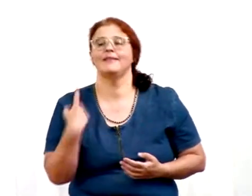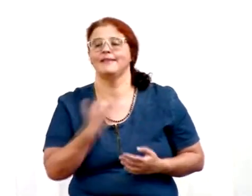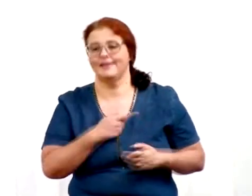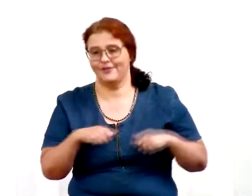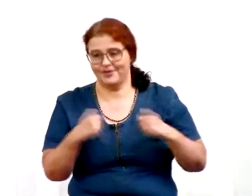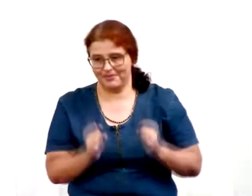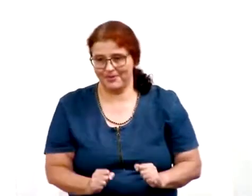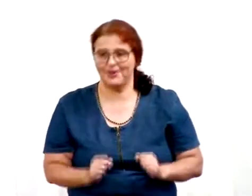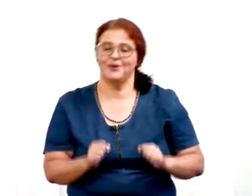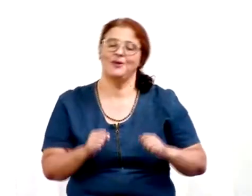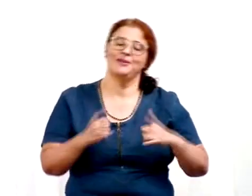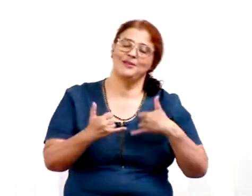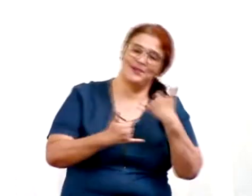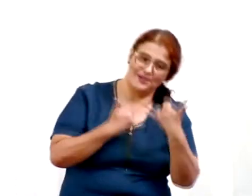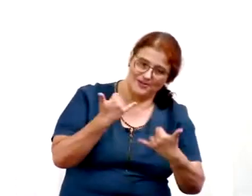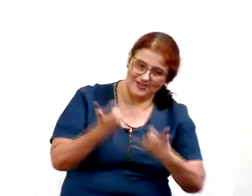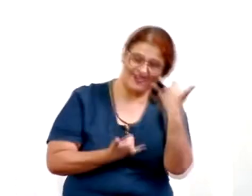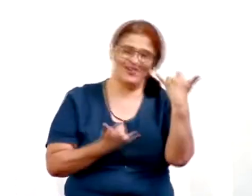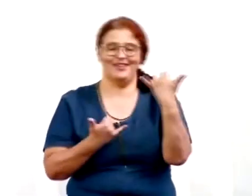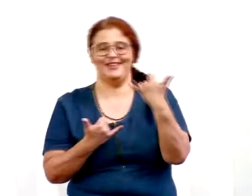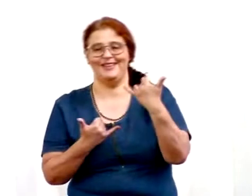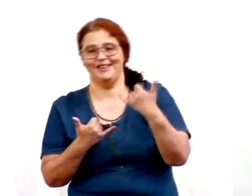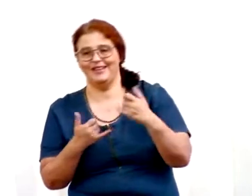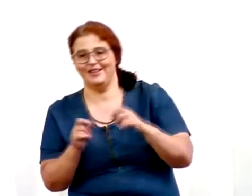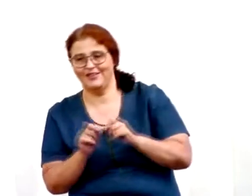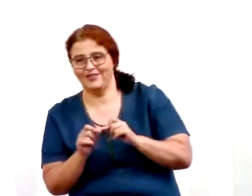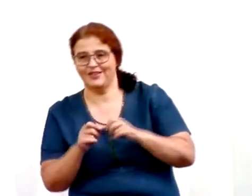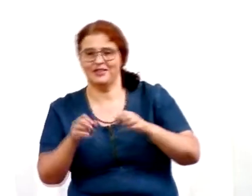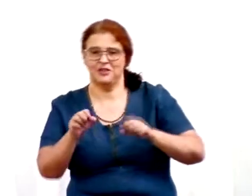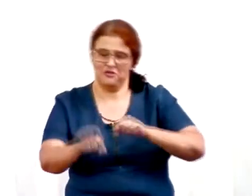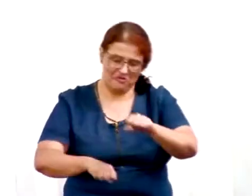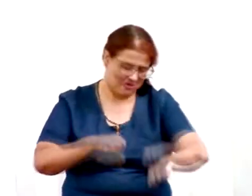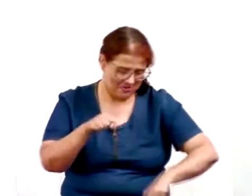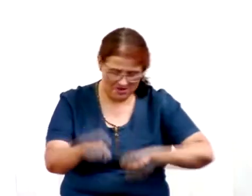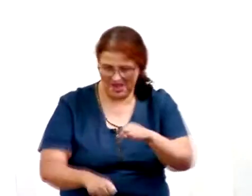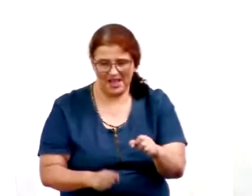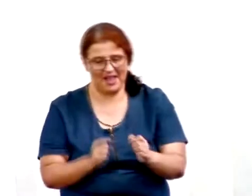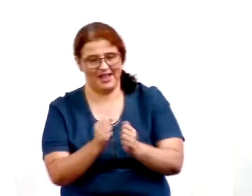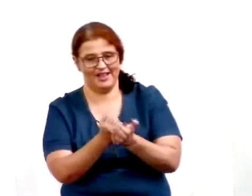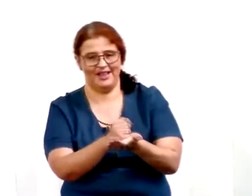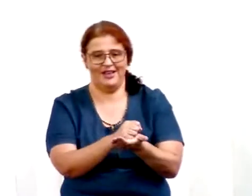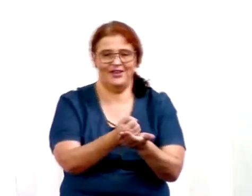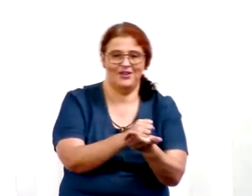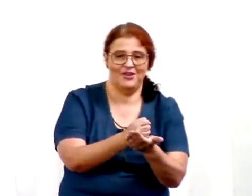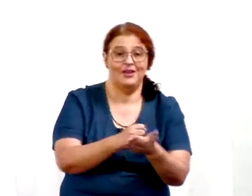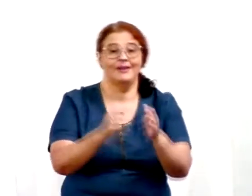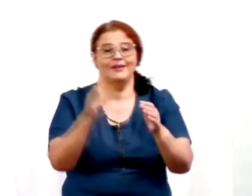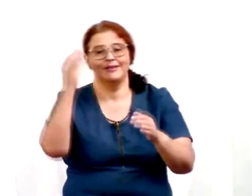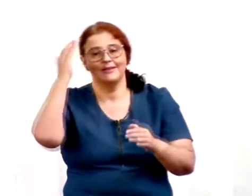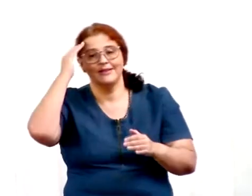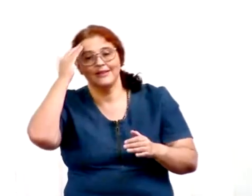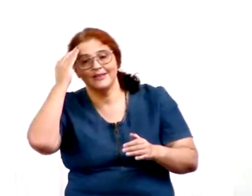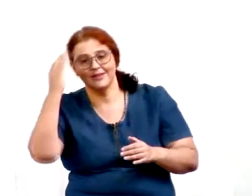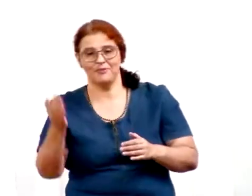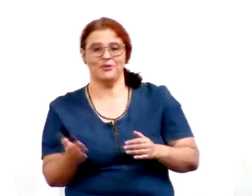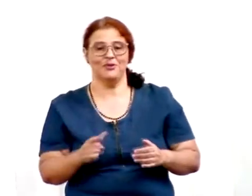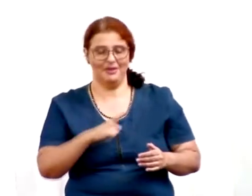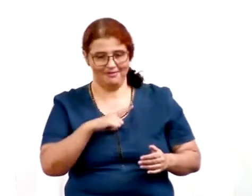divertir, e usar muitas coisas, como bicicletas, videogames, de uma forma sábia,